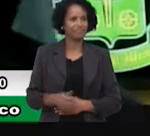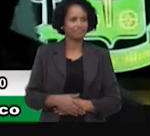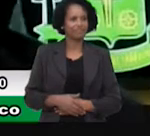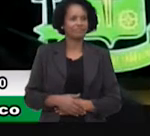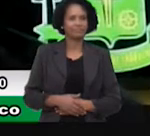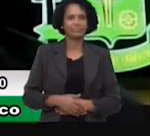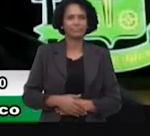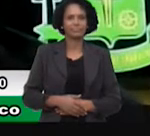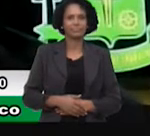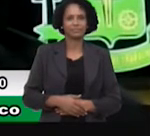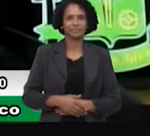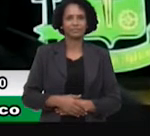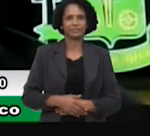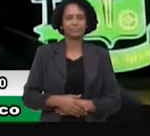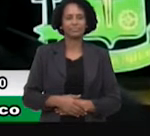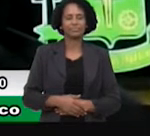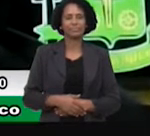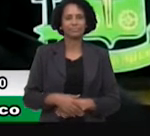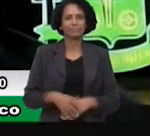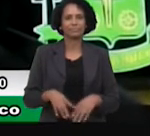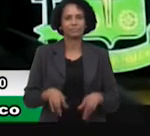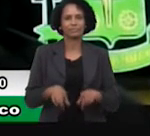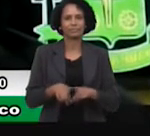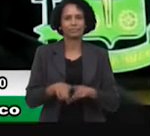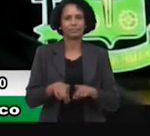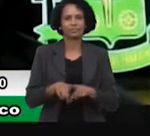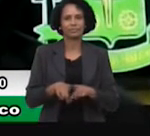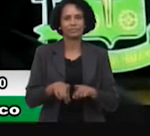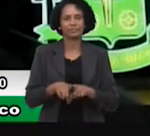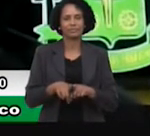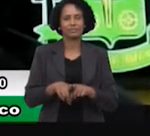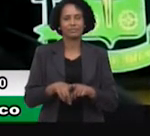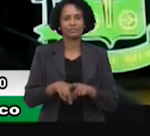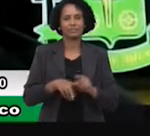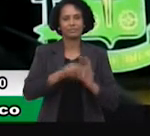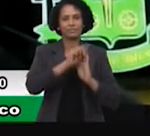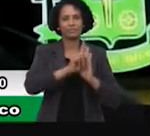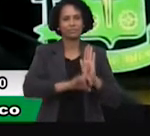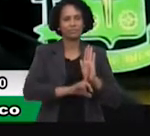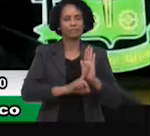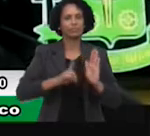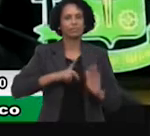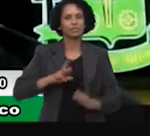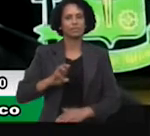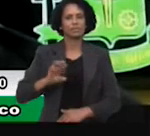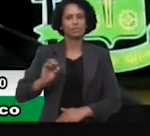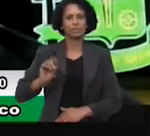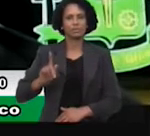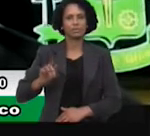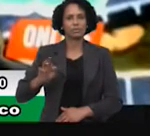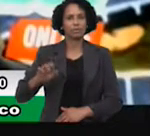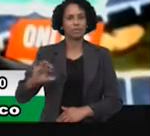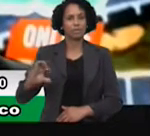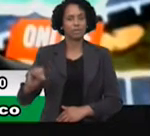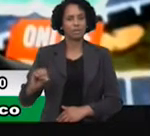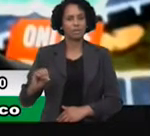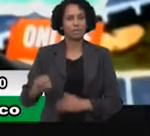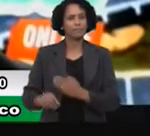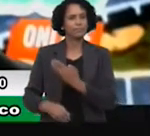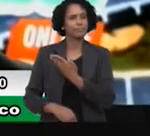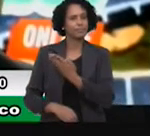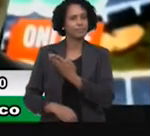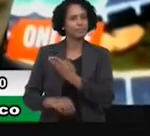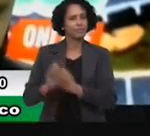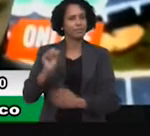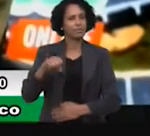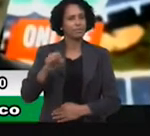Jair Assaf. O Ricardo Silva também vota sim ao presente projeto. Vereador Rogério Santos, como vota, Vossa Excelência? Voto sim,